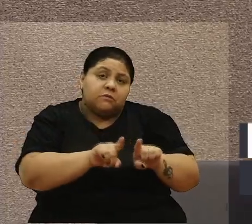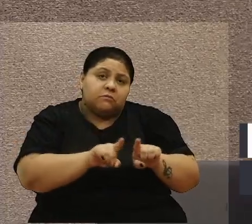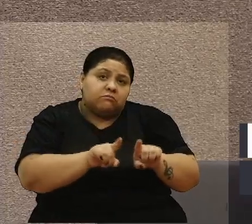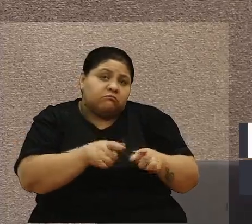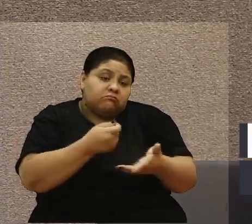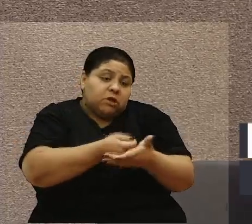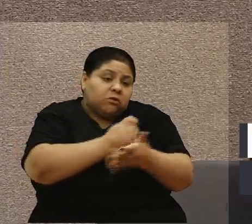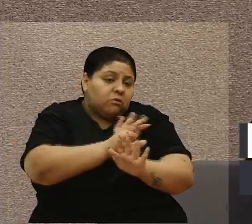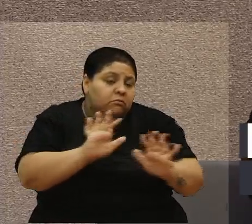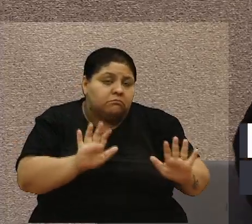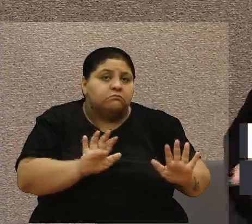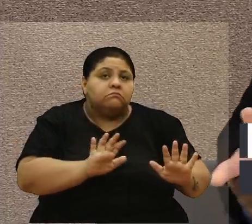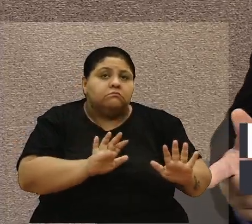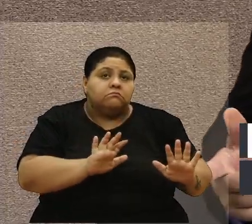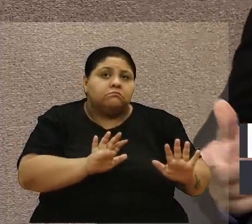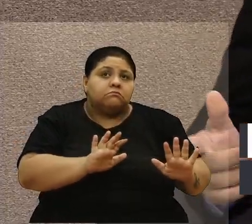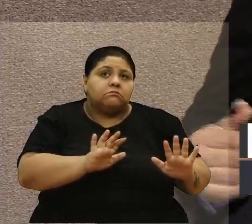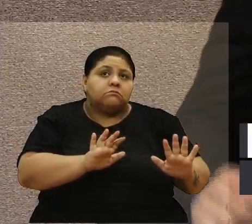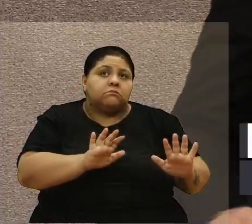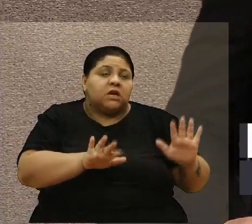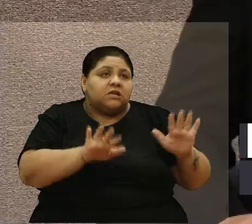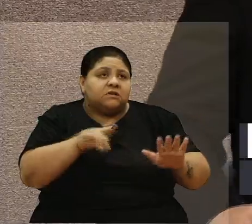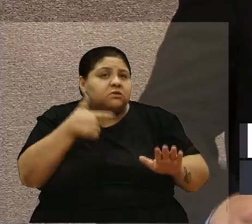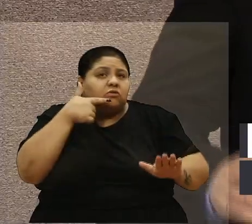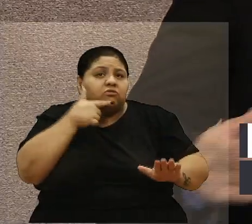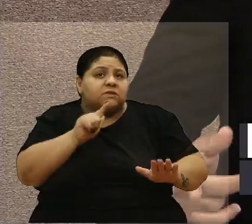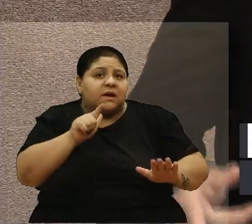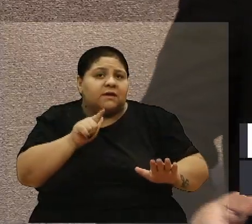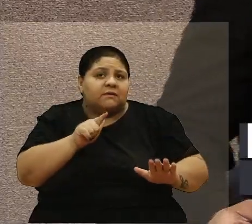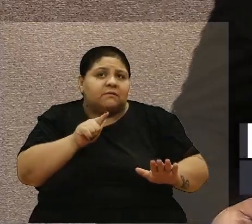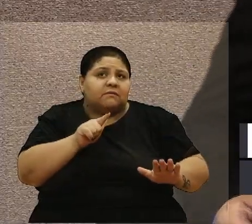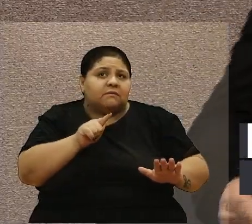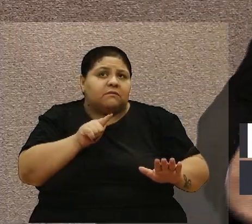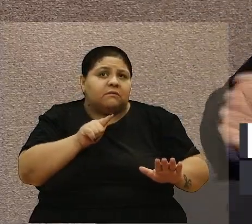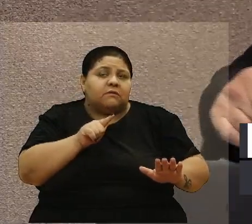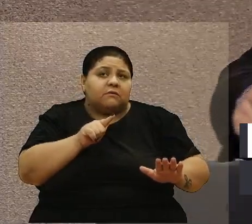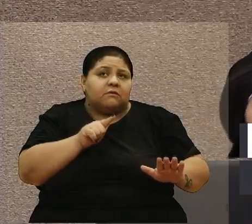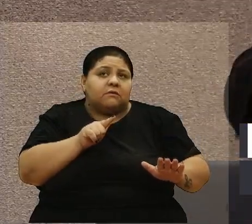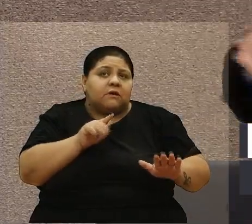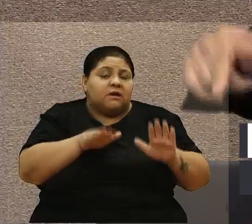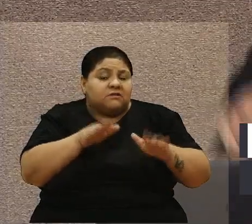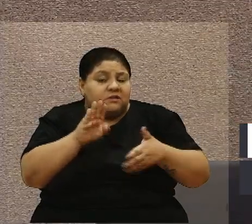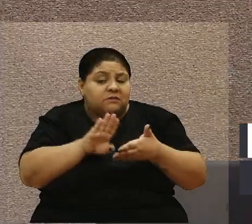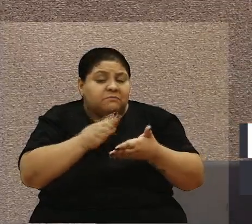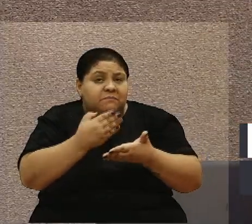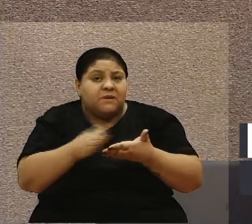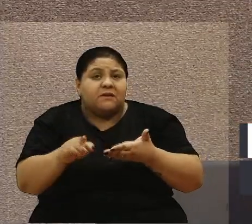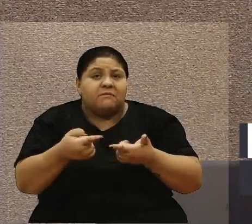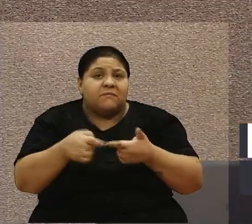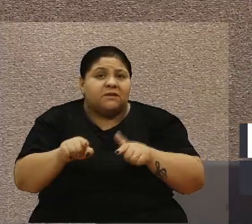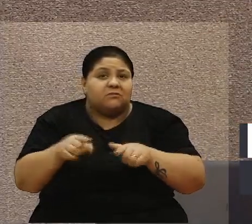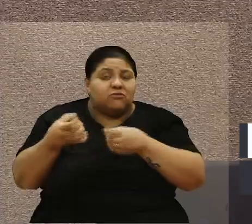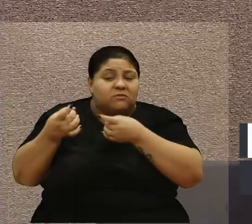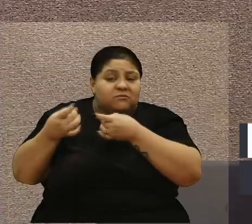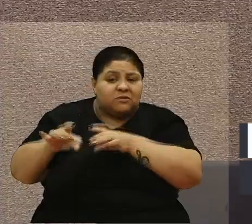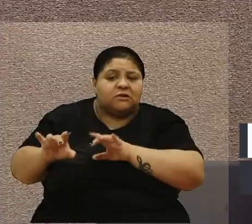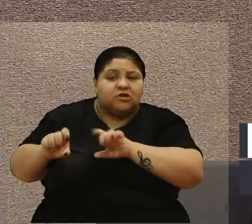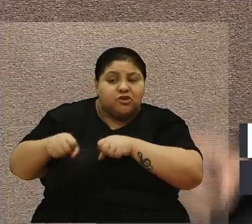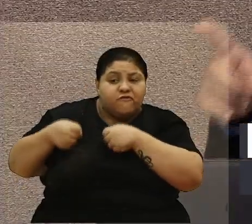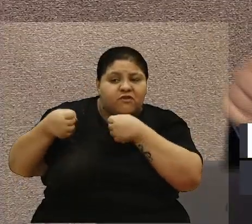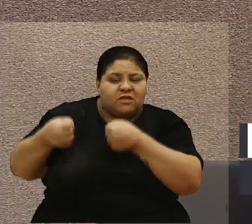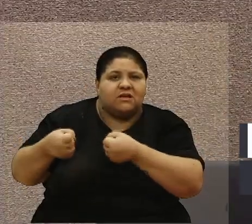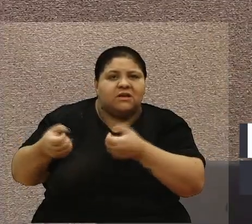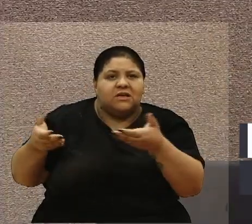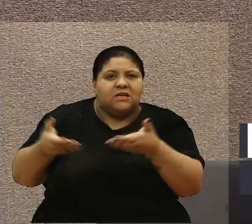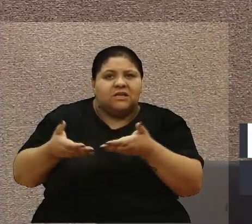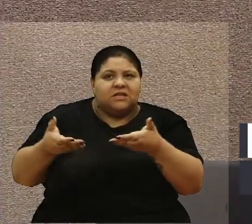tentou, né? Nem sempre a gente vai ter a certeza da vitória. Às vezes vamos perder, mas nem por isso iremos desistir de enfrentar uma batalha. Já